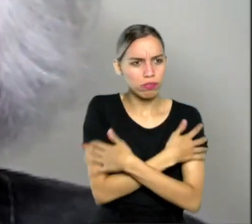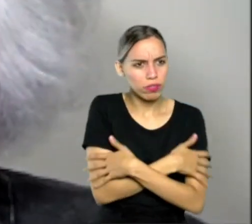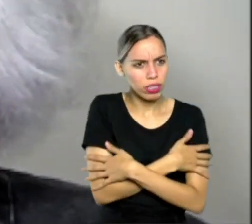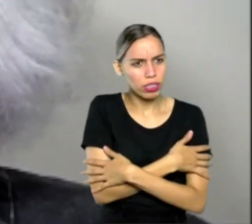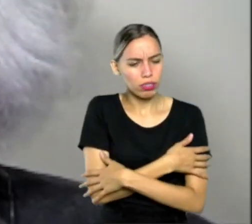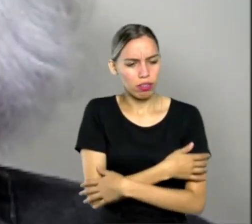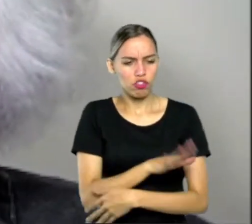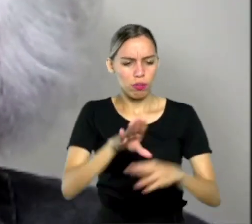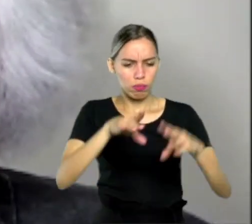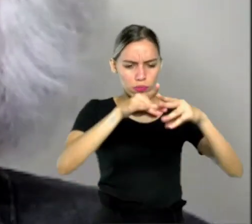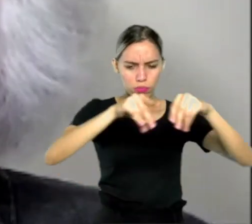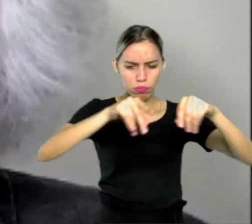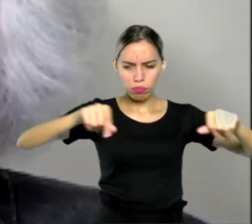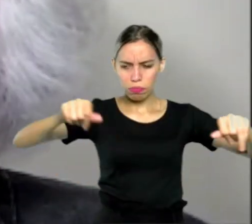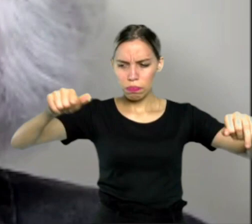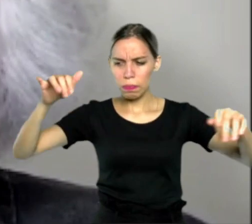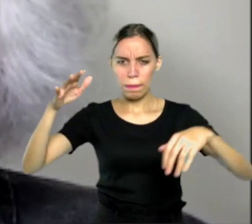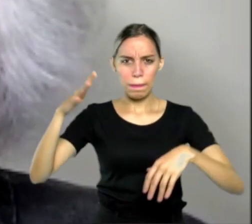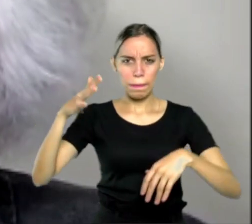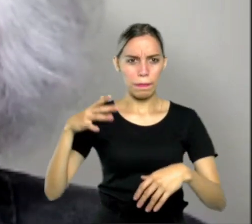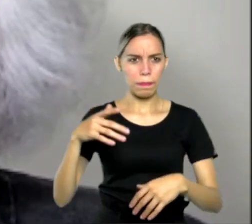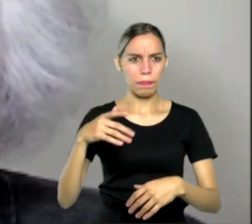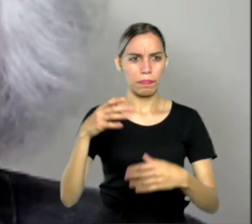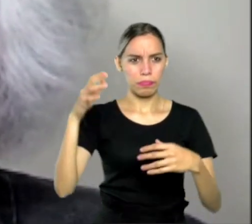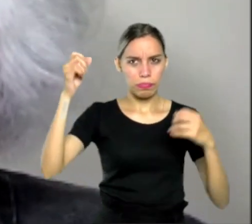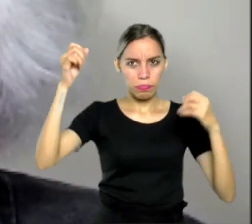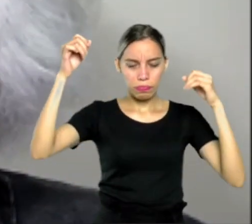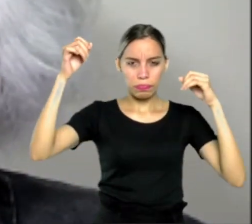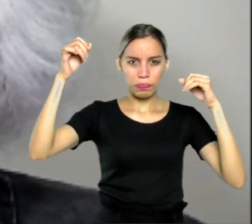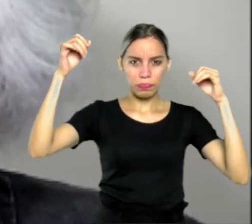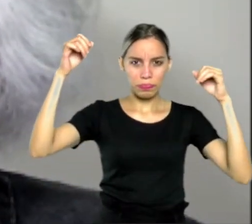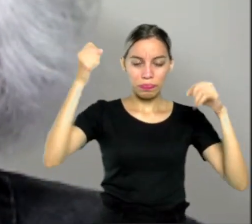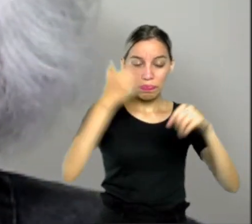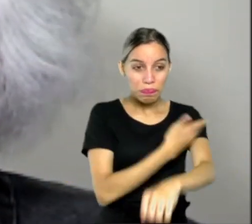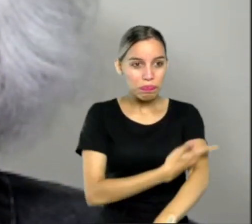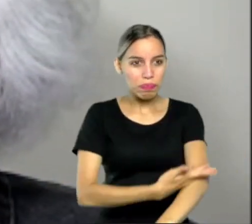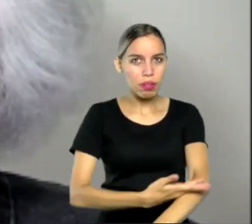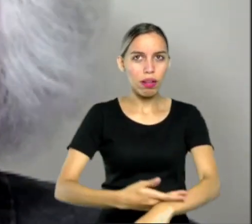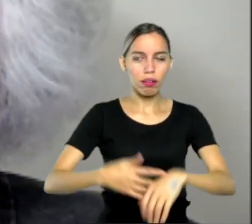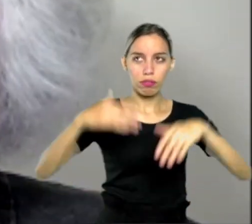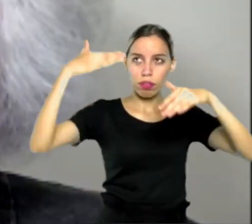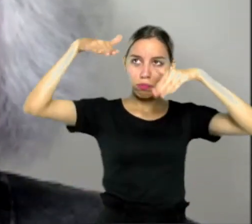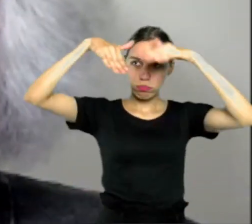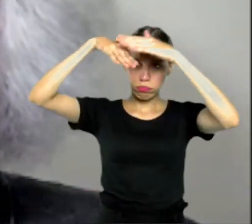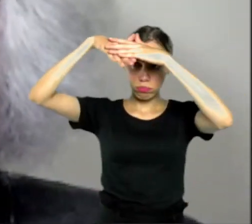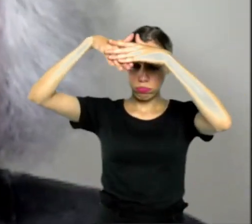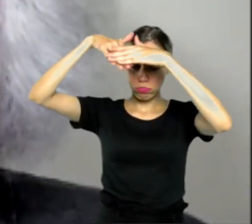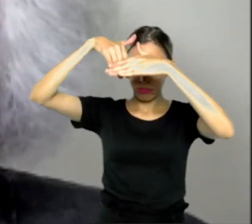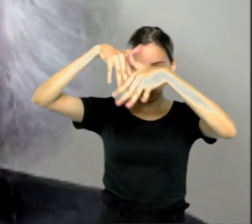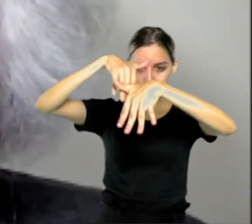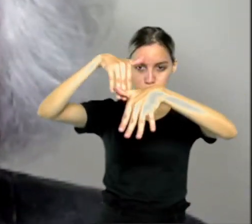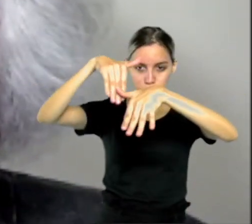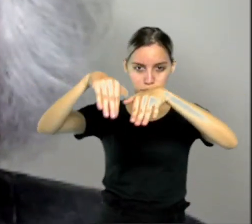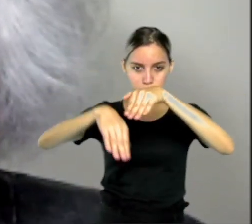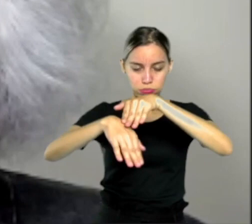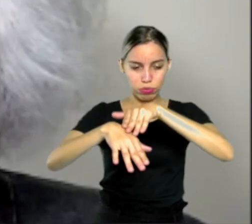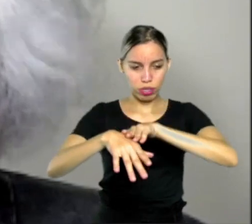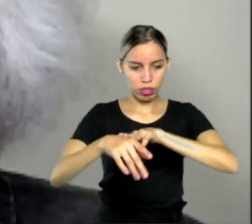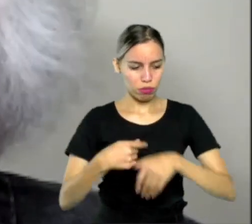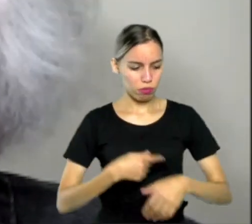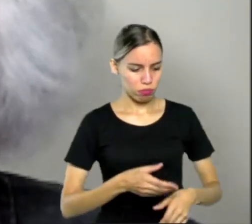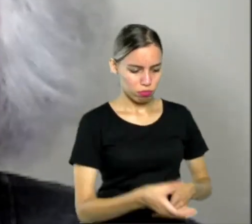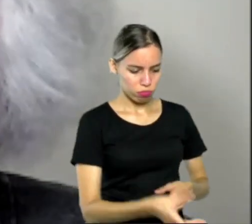porta, entra por baixo das telhas, reclama lenha, coberta, arranha minha pele. Eu quieta no meu canto,